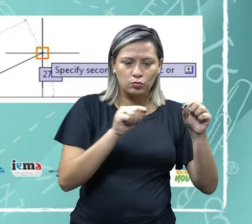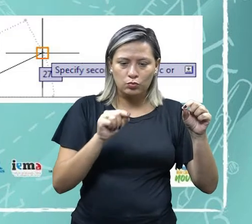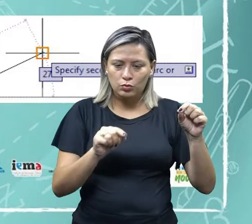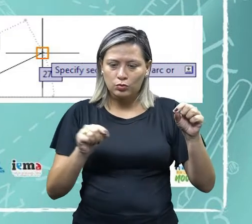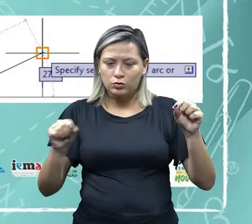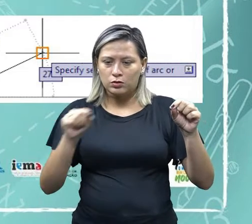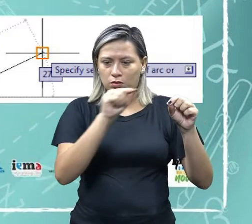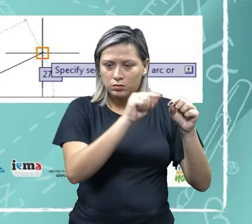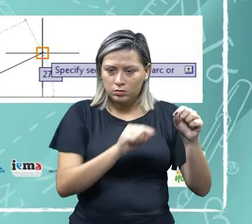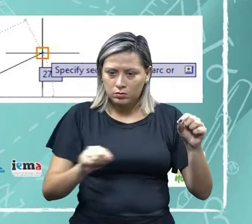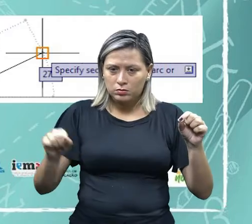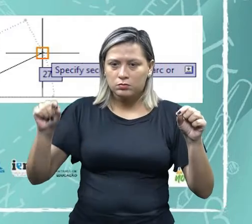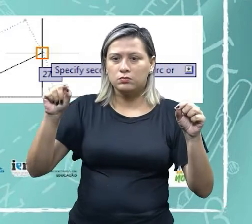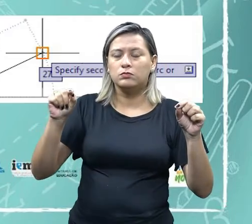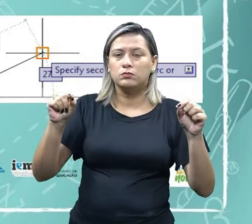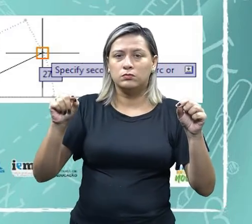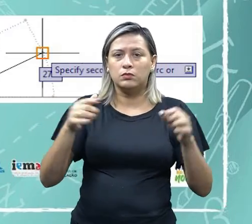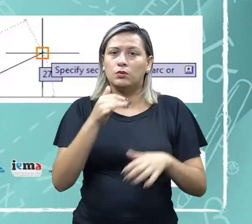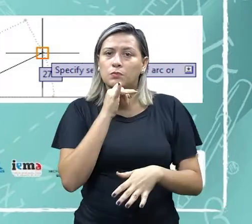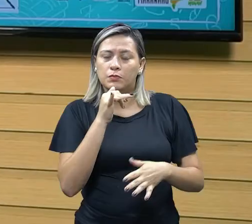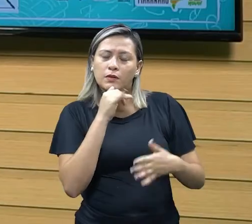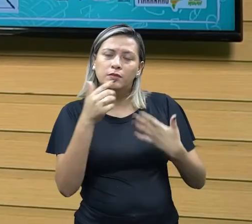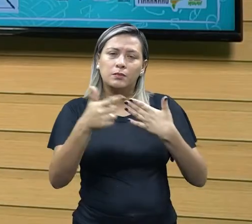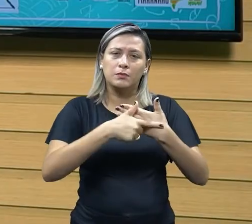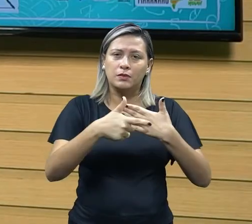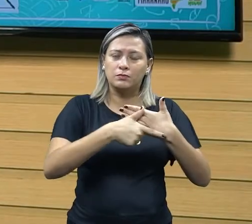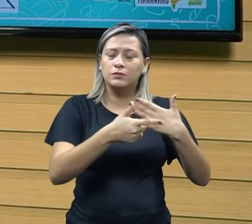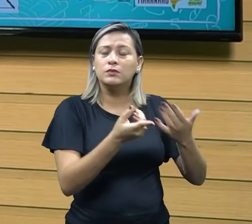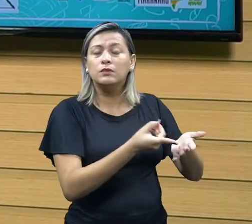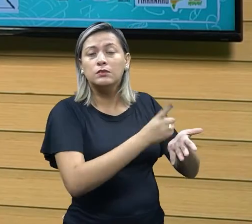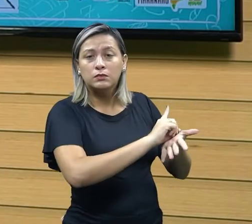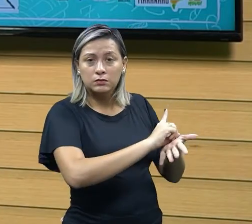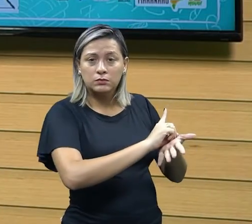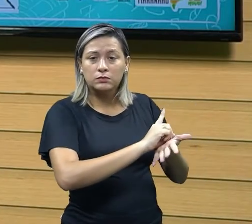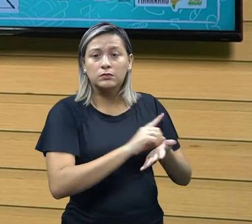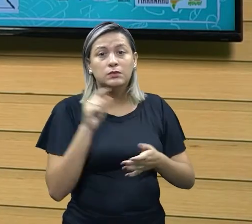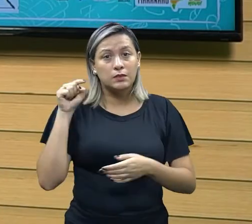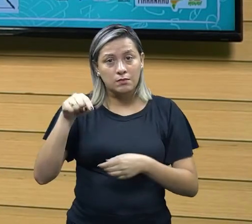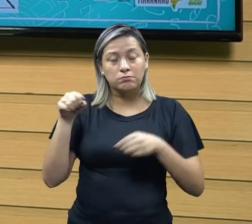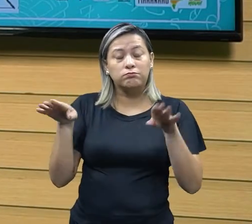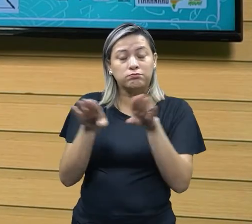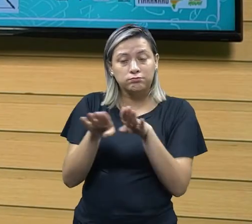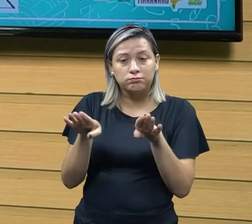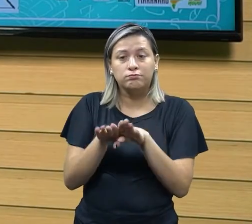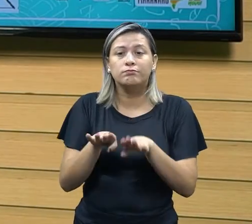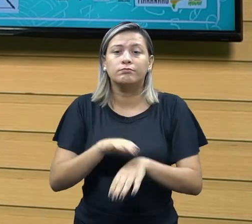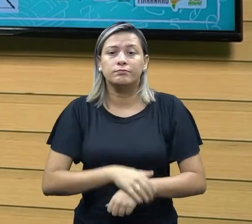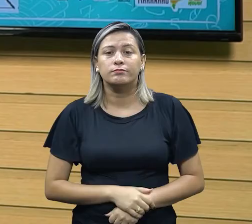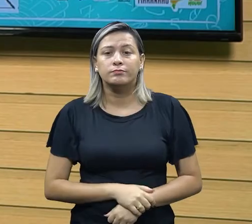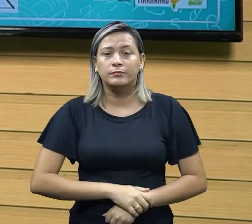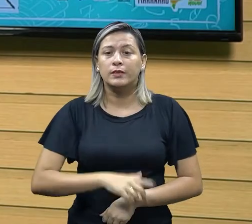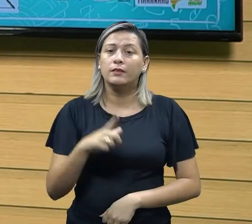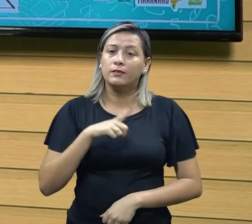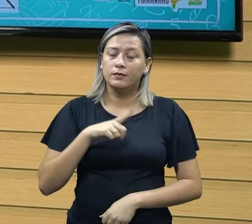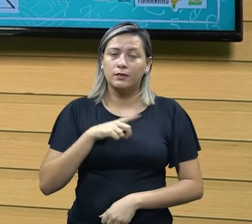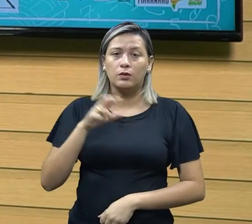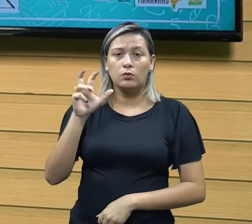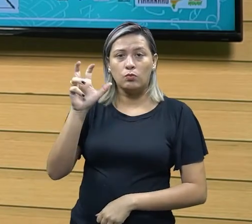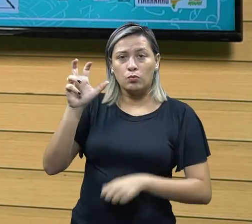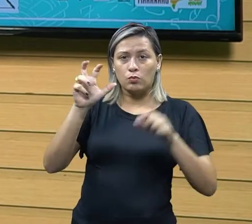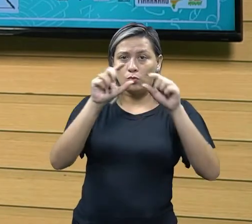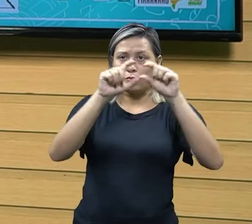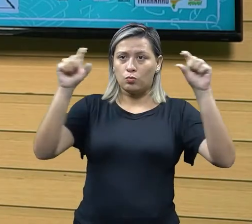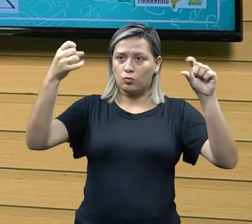3 pontos e, a exemplo das outras funções que eu já falei, essa também tem, tá, o